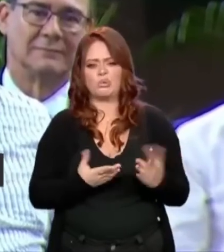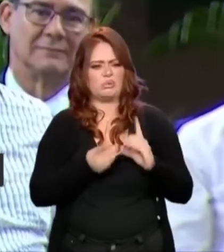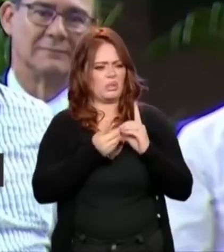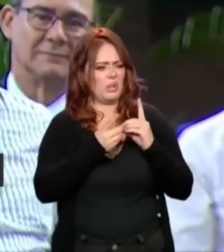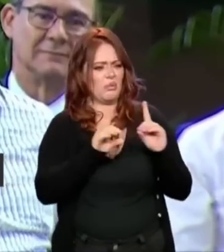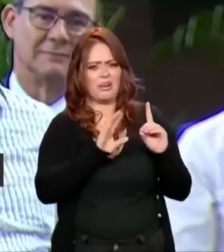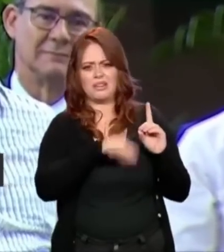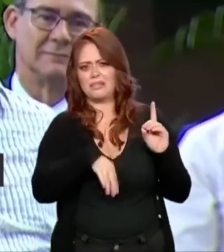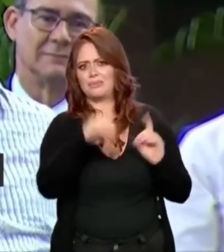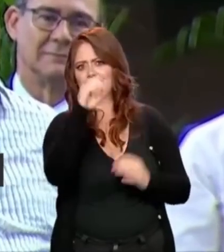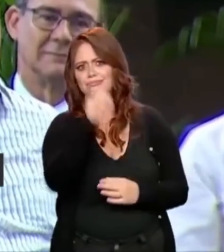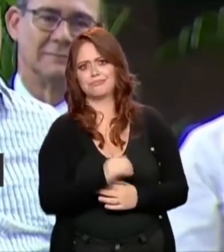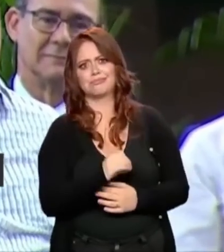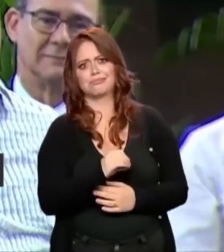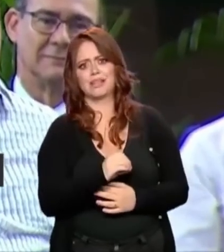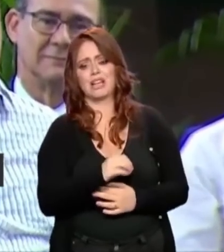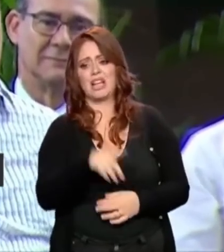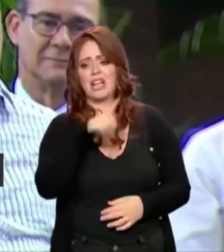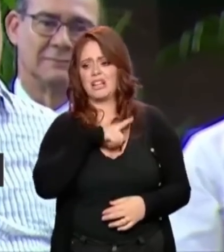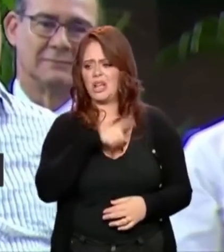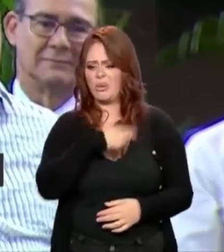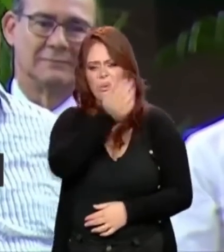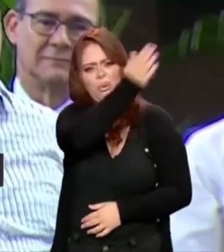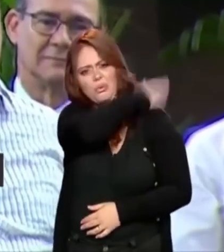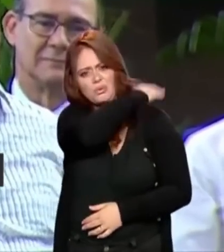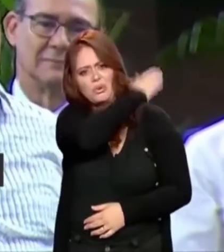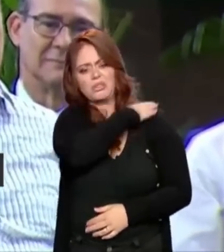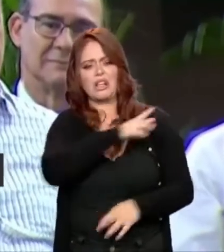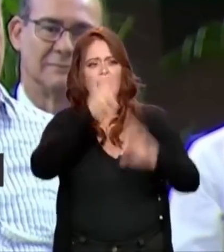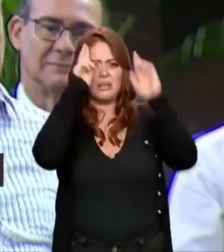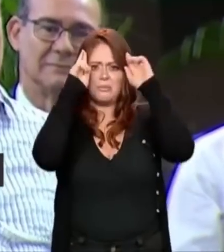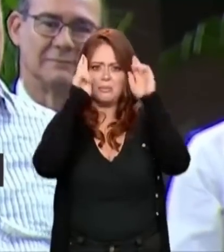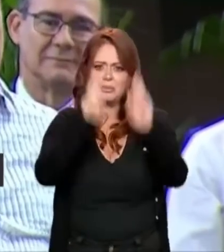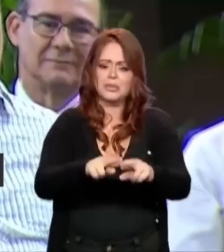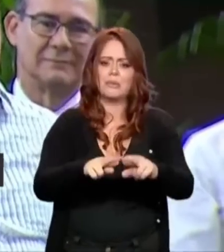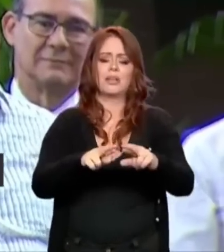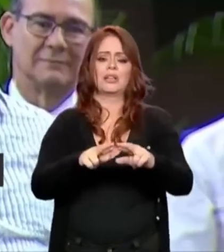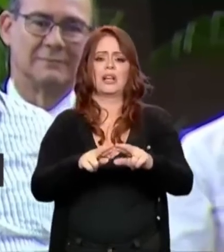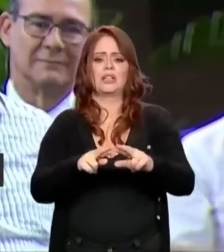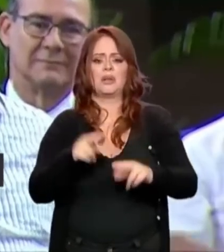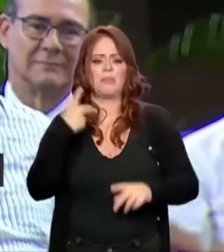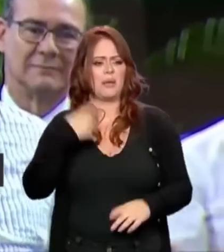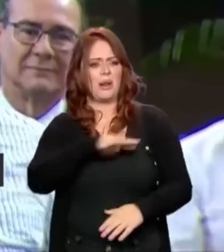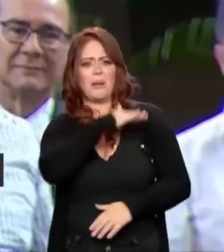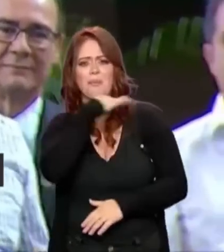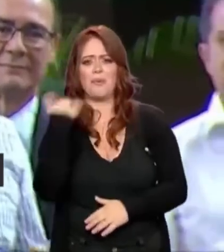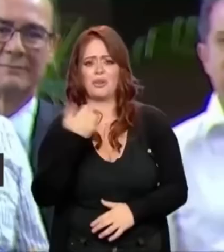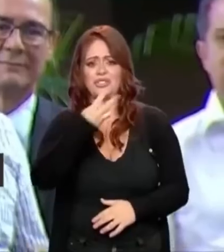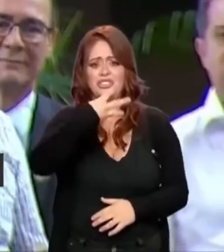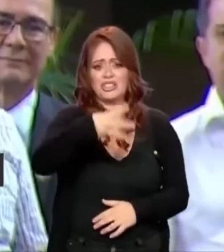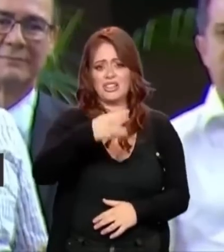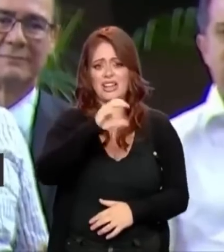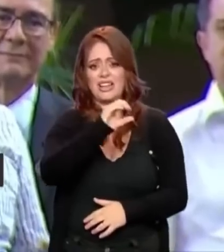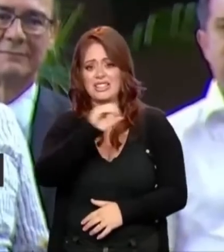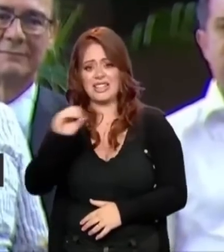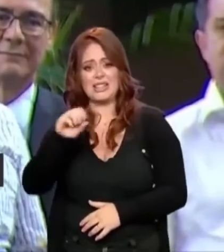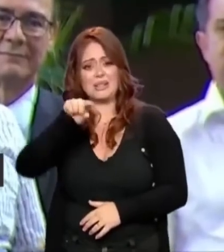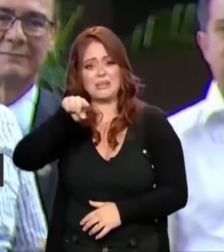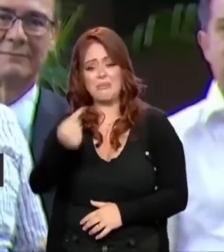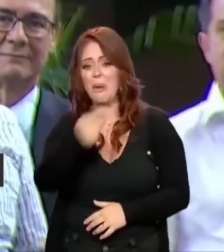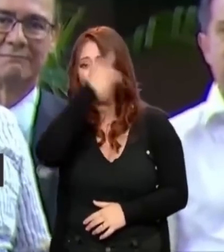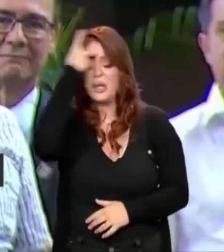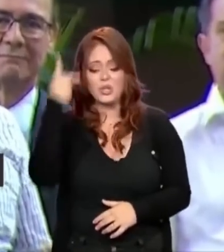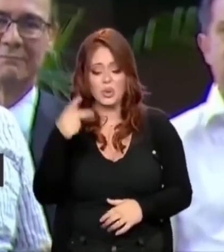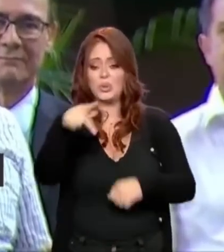antidemocrático. Um cara que tem nas costas a responsabilidade pela morte de 300 mil pessoas